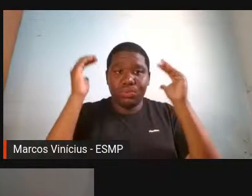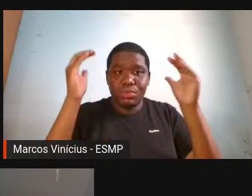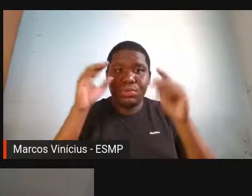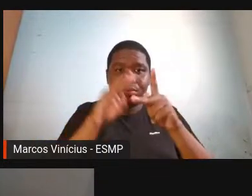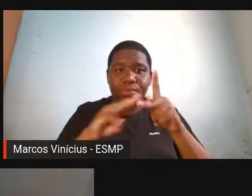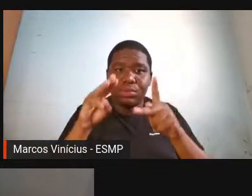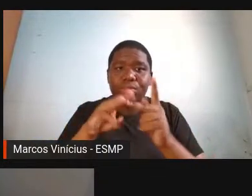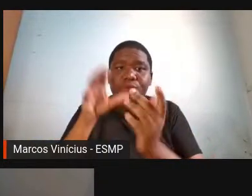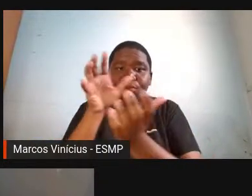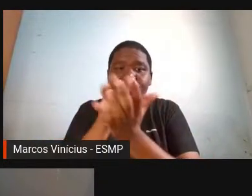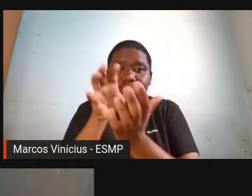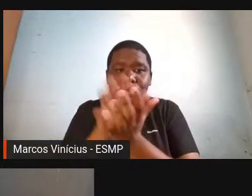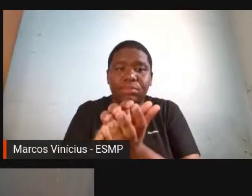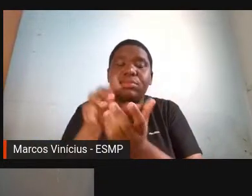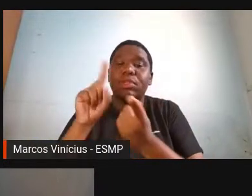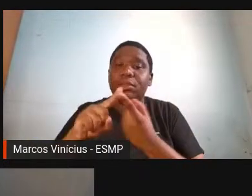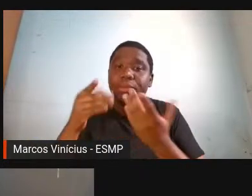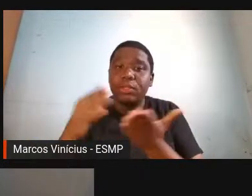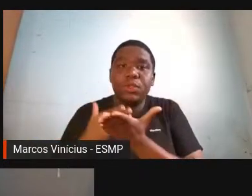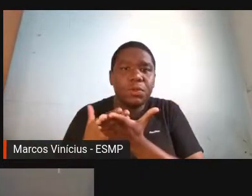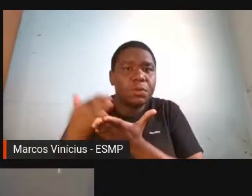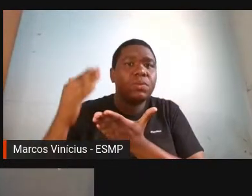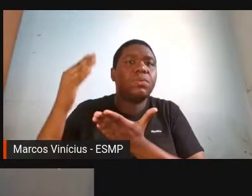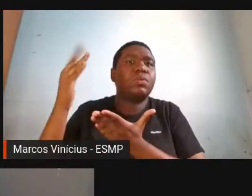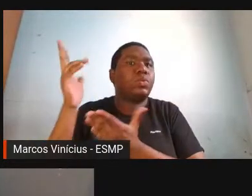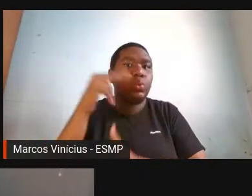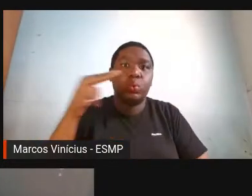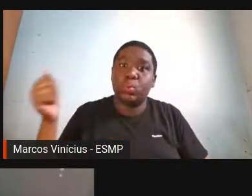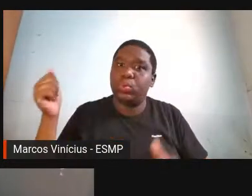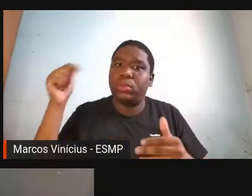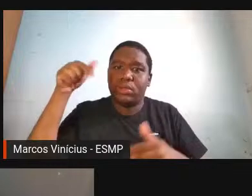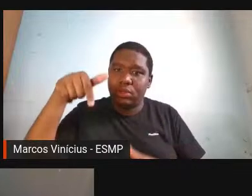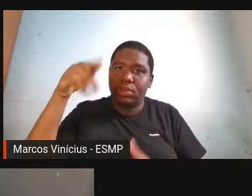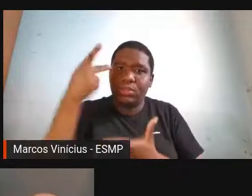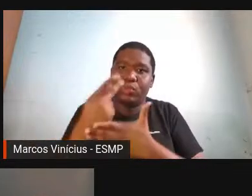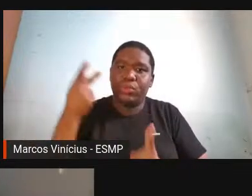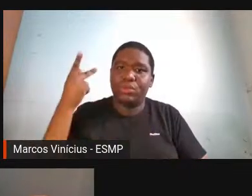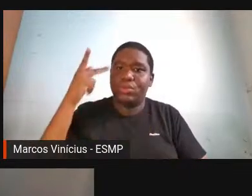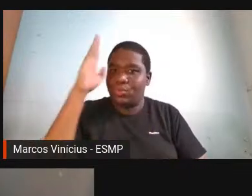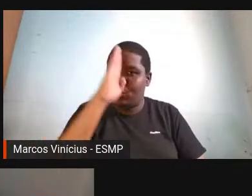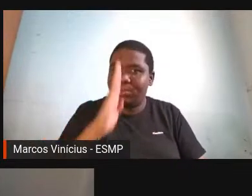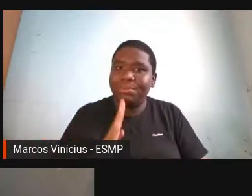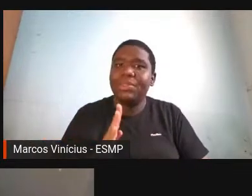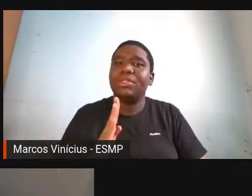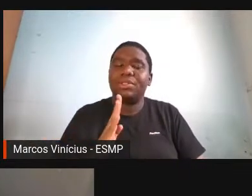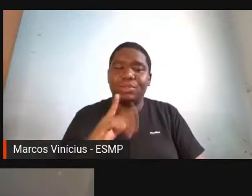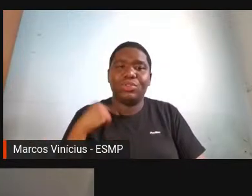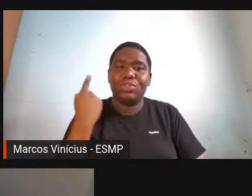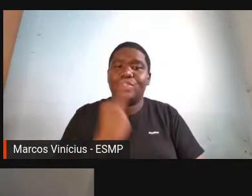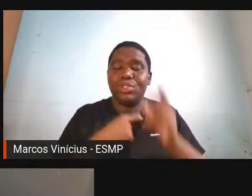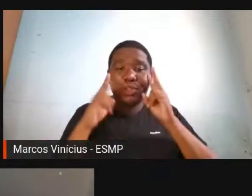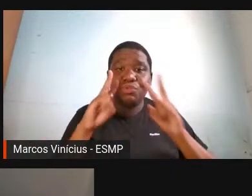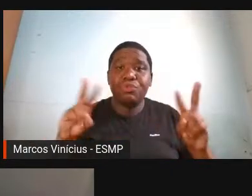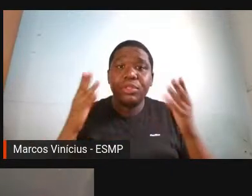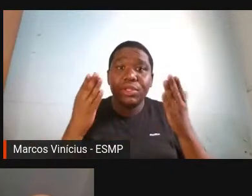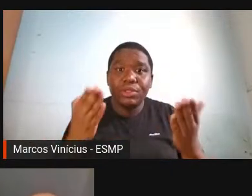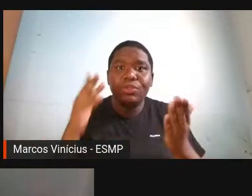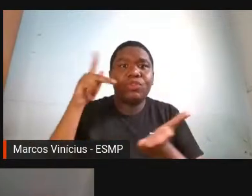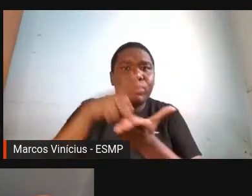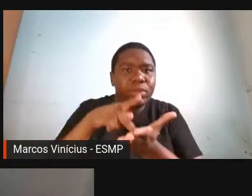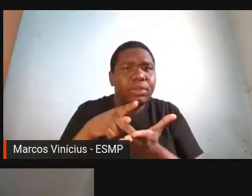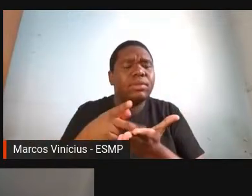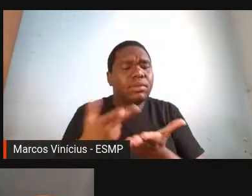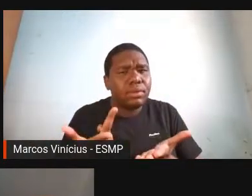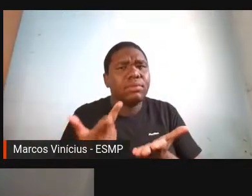Pernambuco, iniciativa inédita no Brasil, que nós a vemos como um verdadeiro projeto